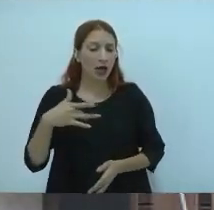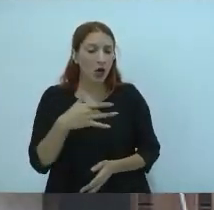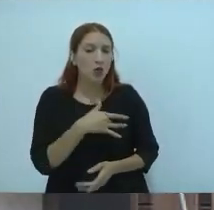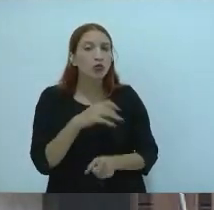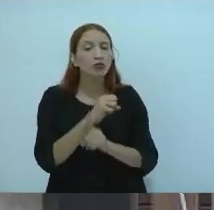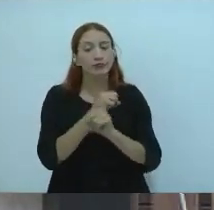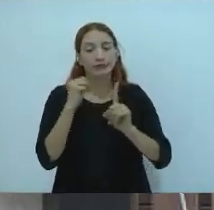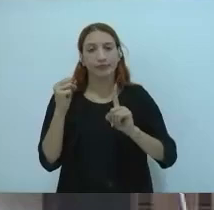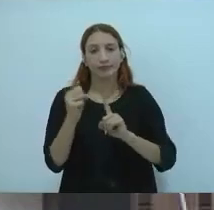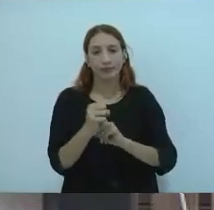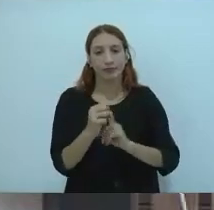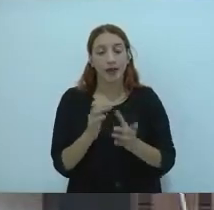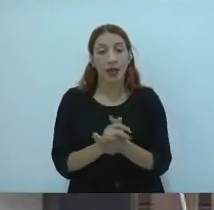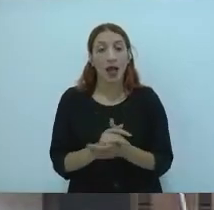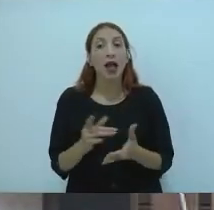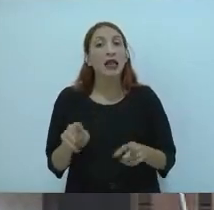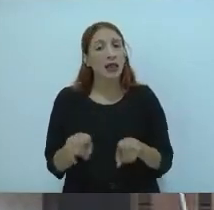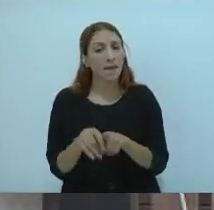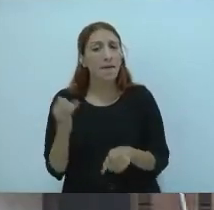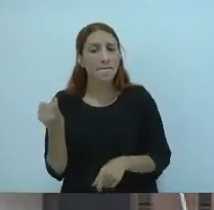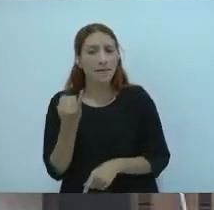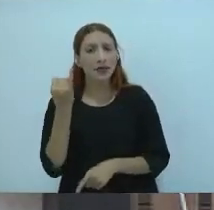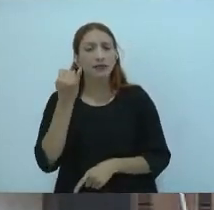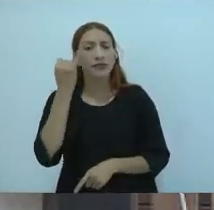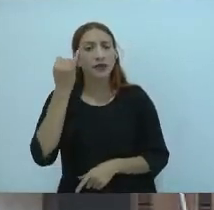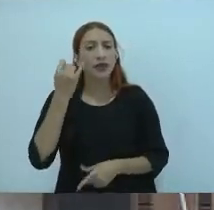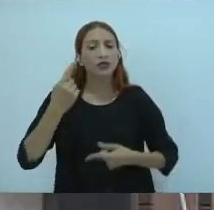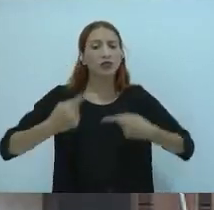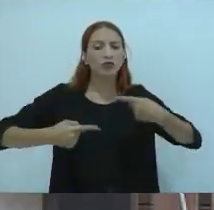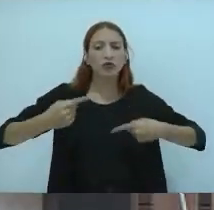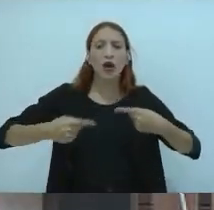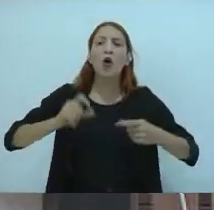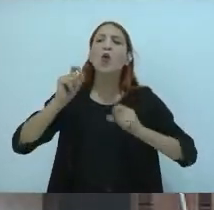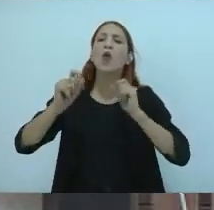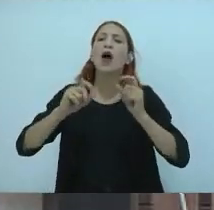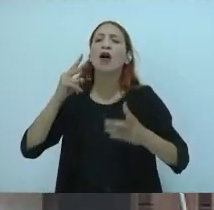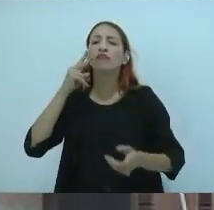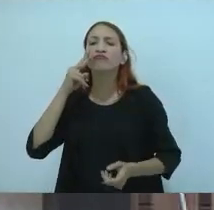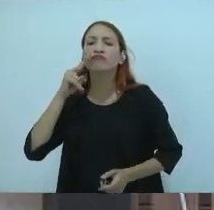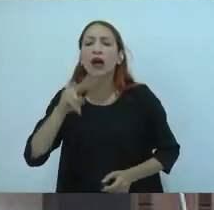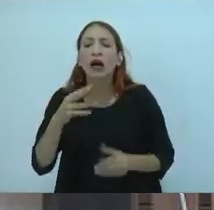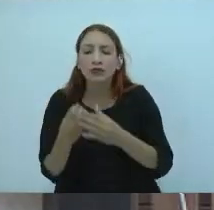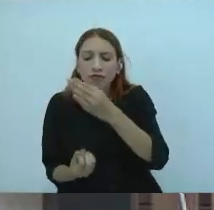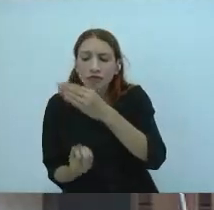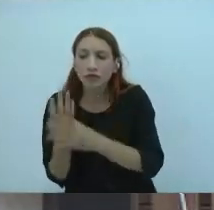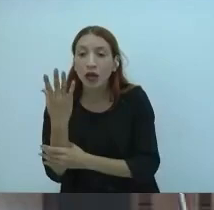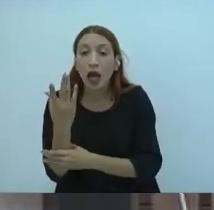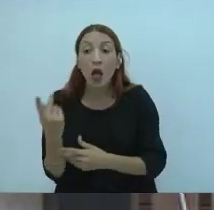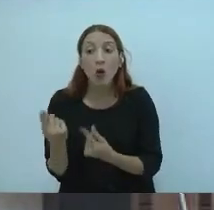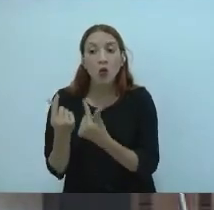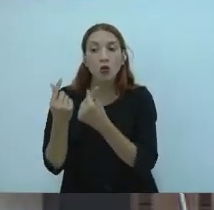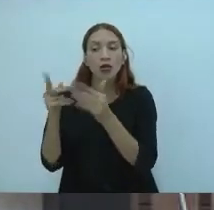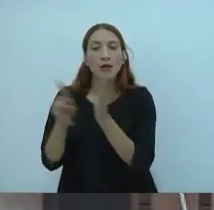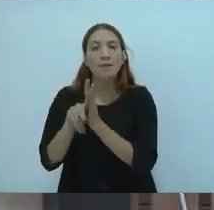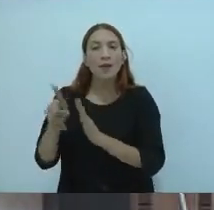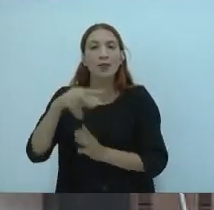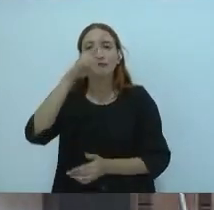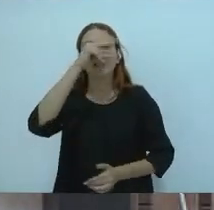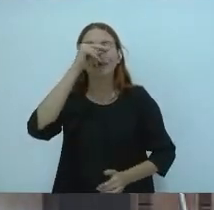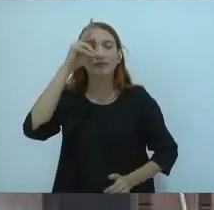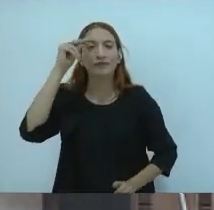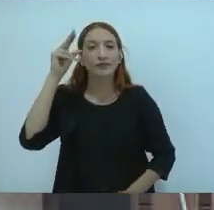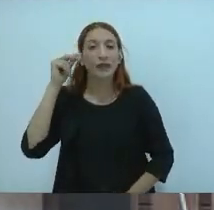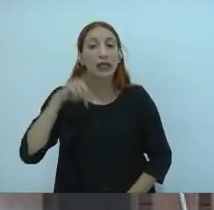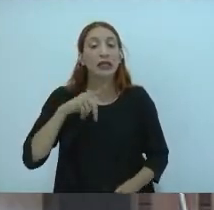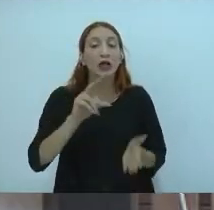Social principalmente também no debate de se fiscalizar as obras e o dinheiro público como está